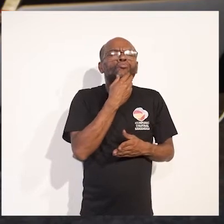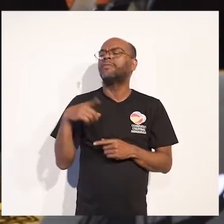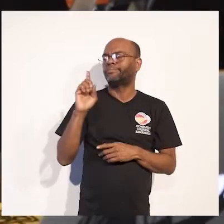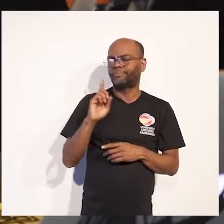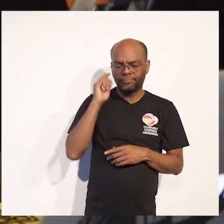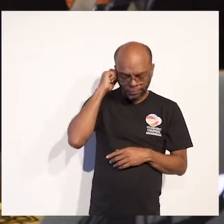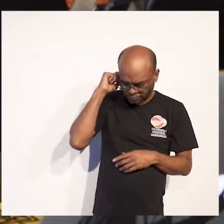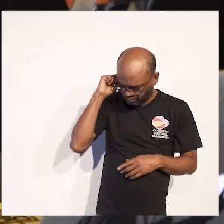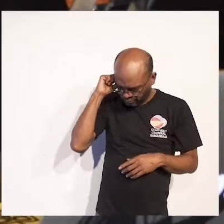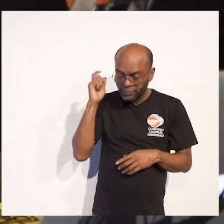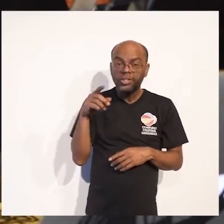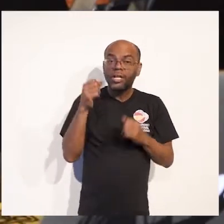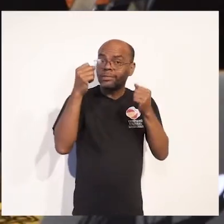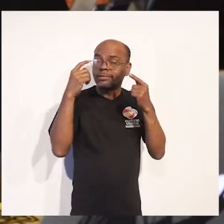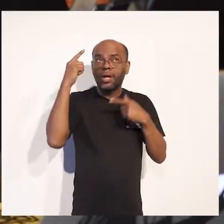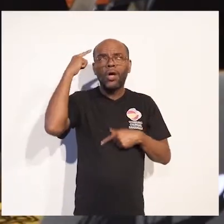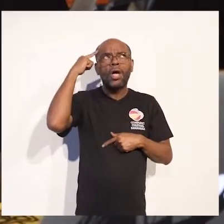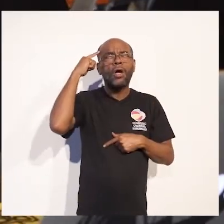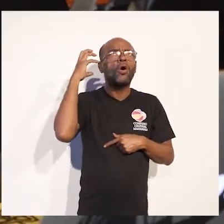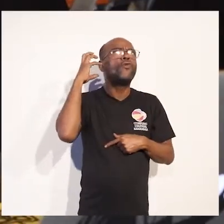alemão. Vocês já ouviram falar de